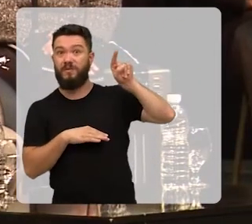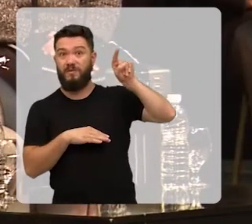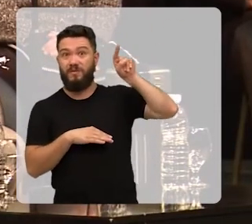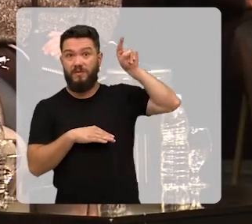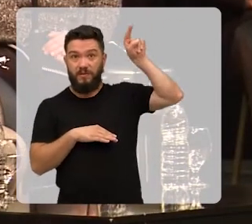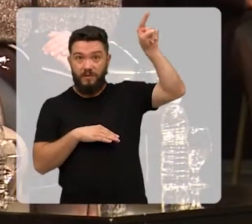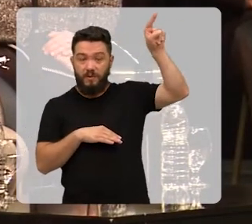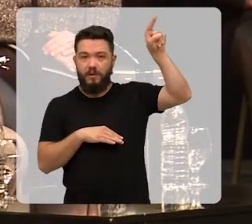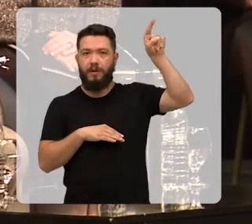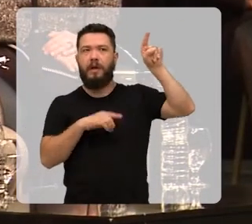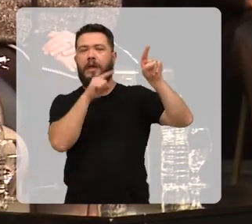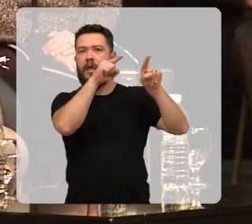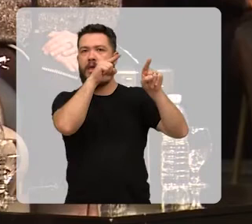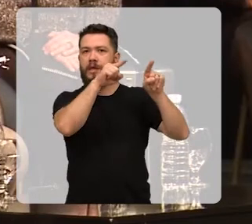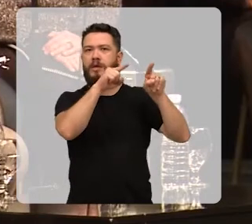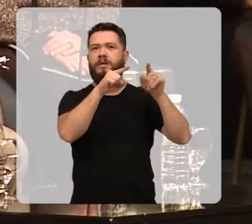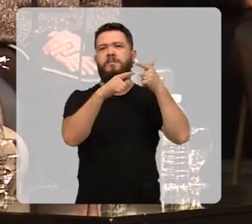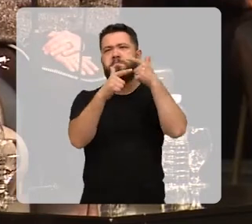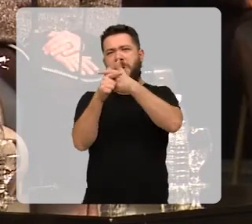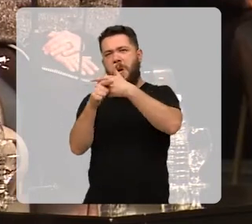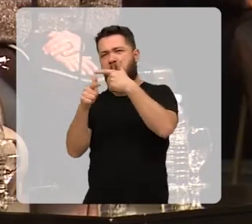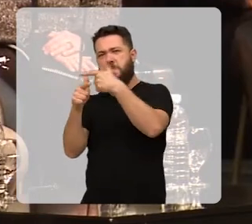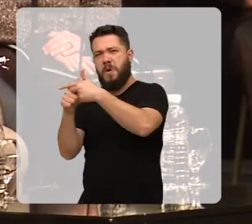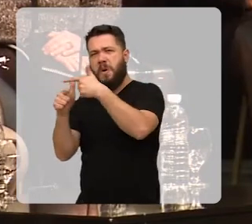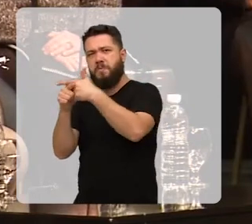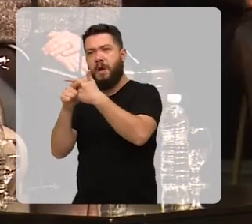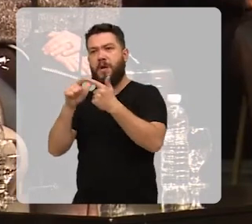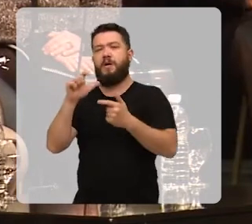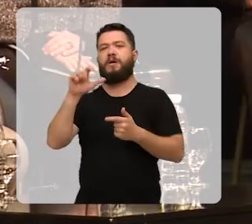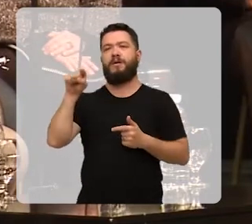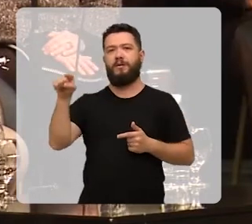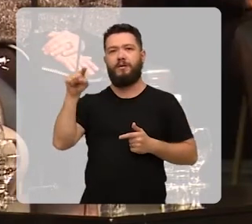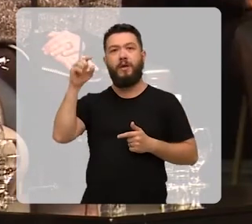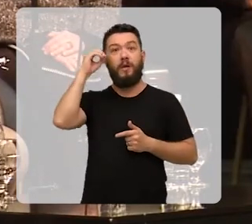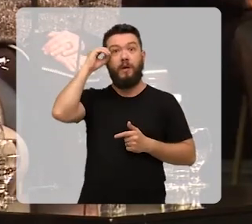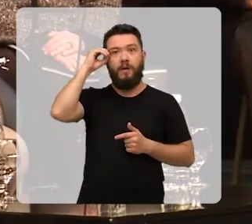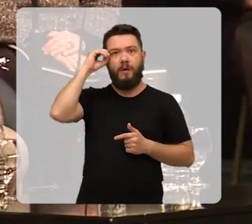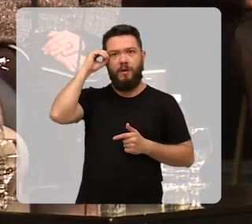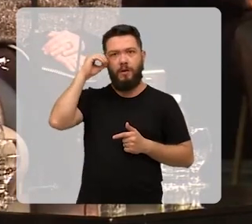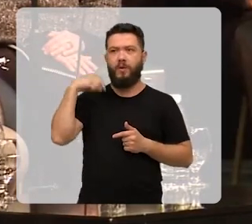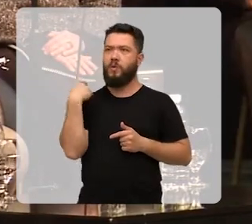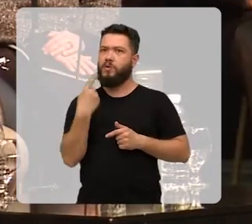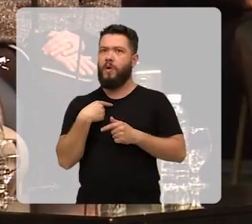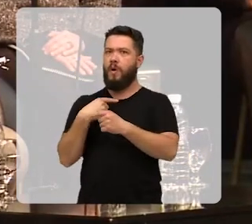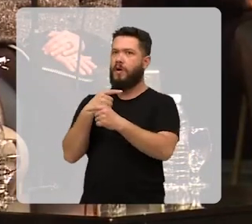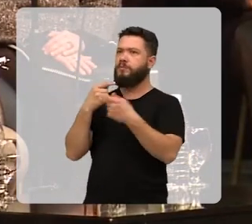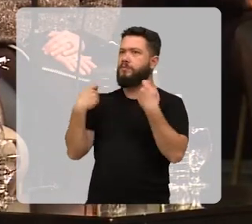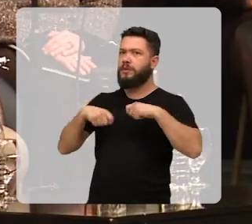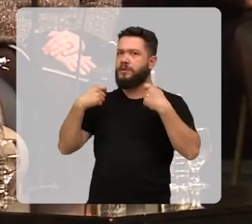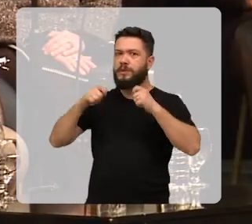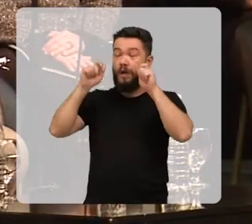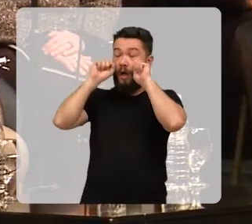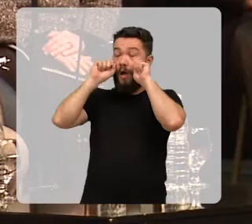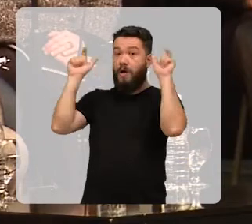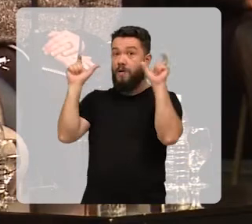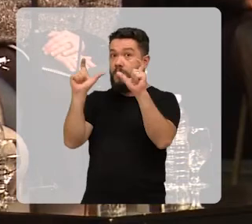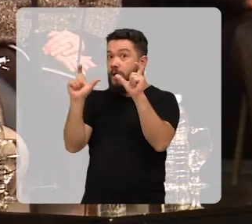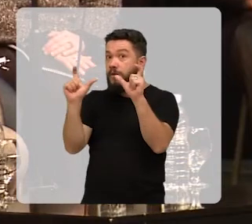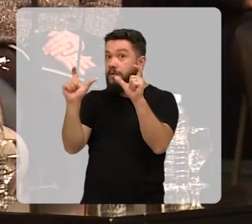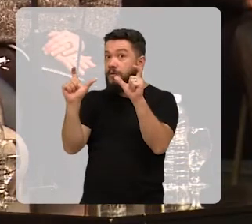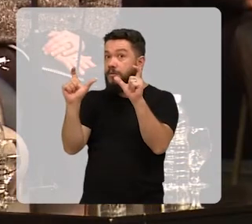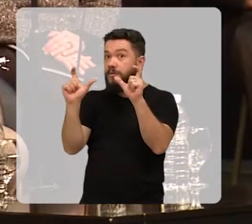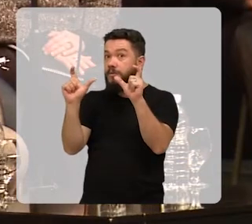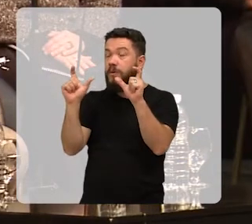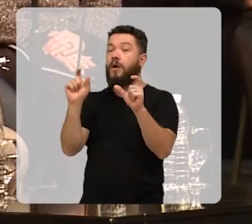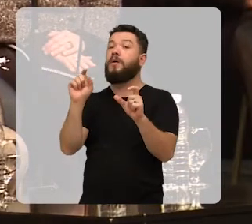cálcica no Oriente médio temos de ficar constantemente à lenda pois um tipo de